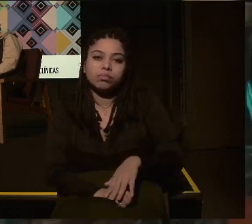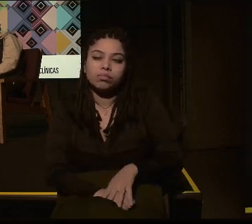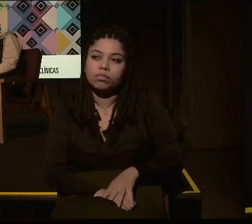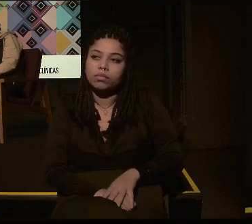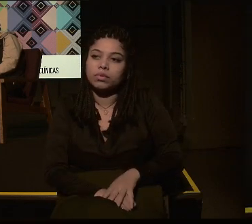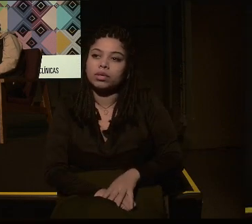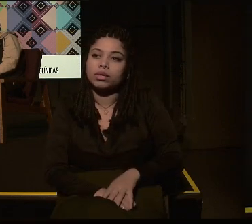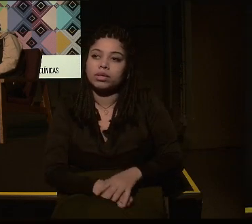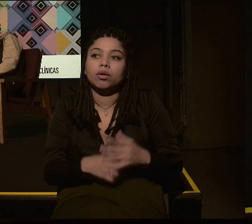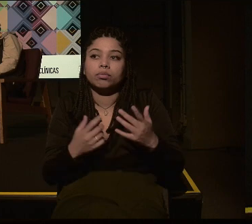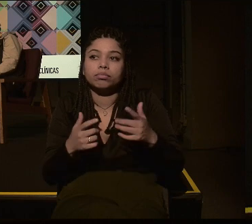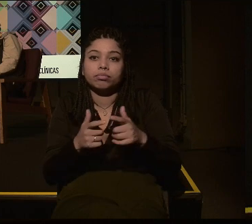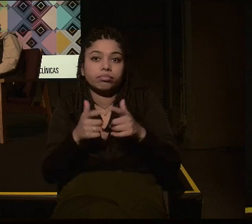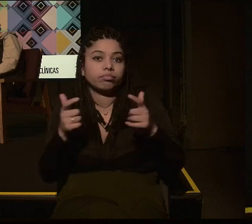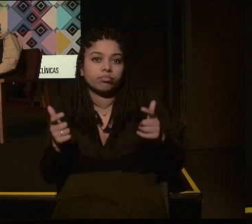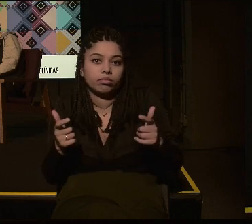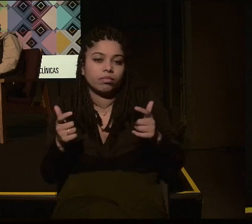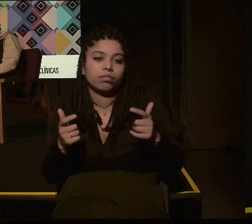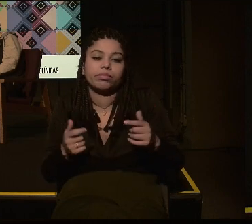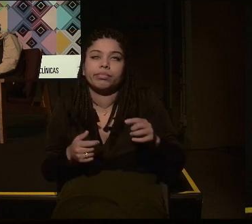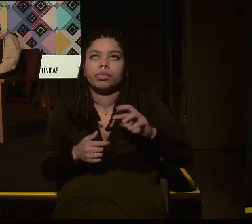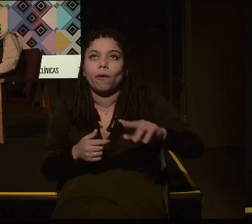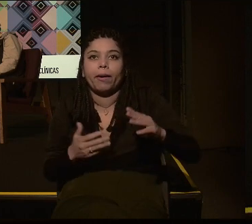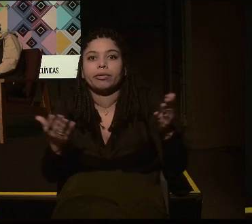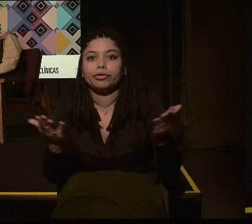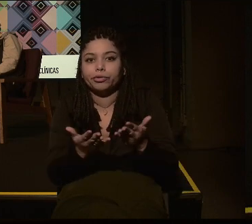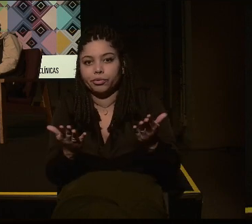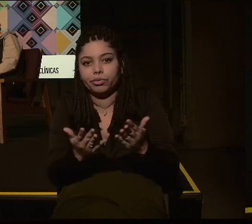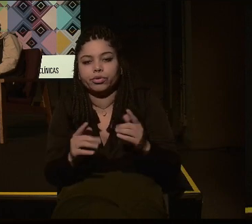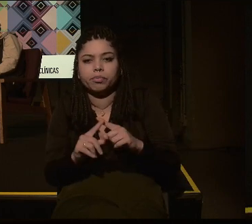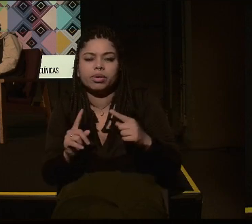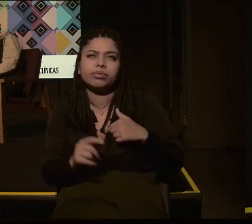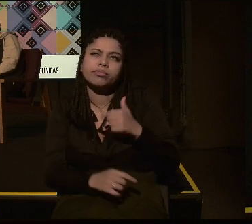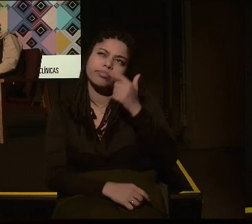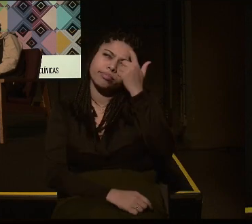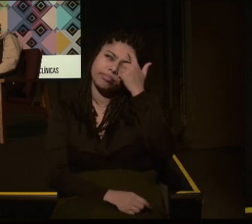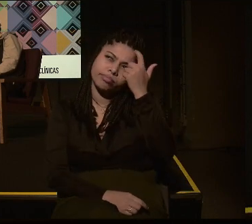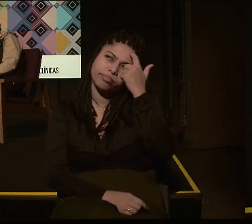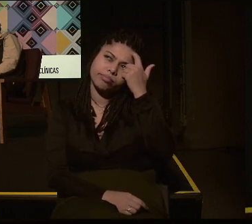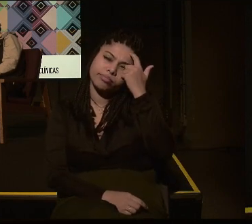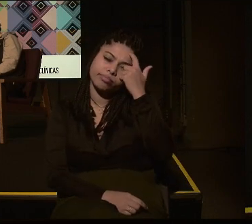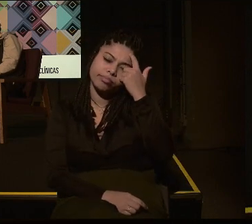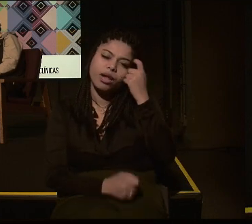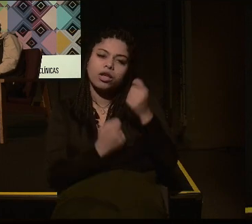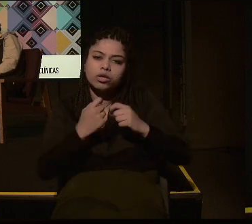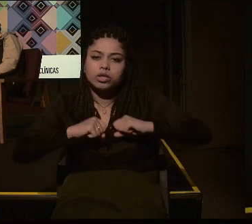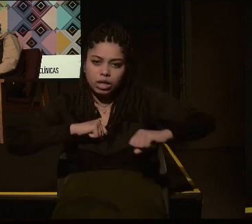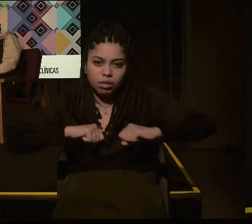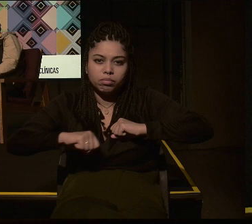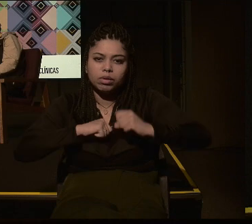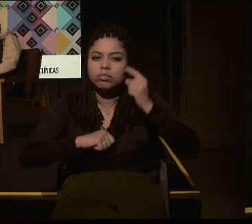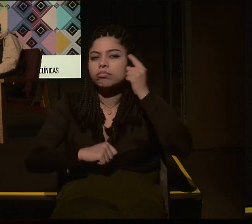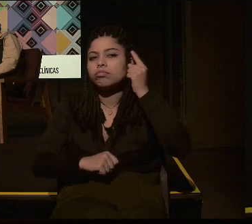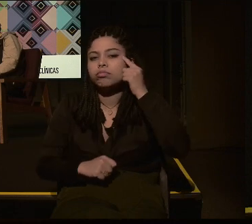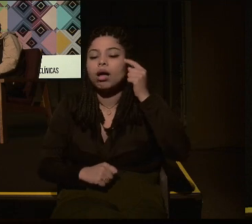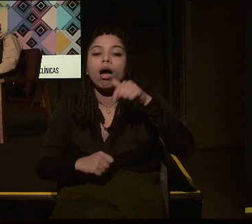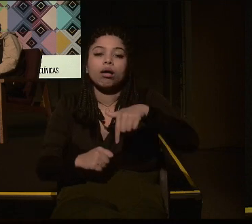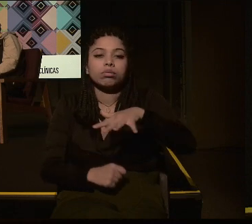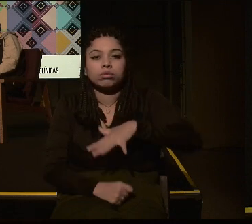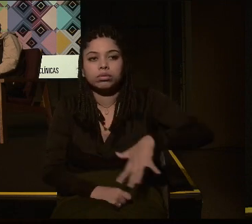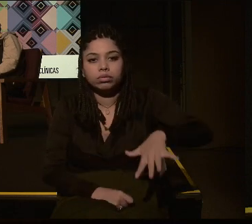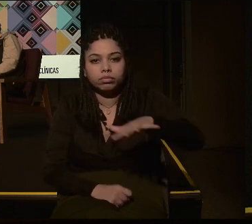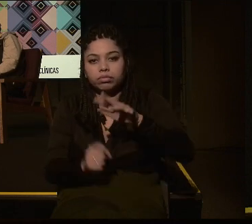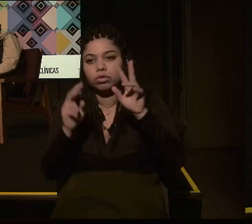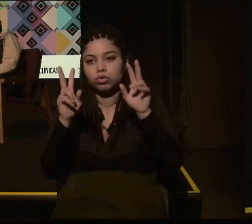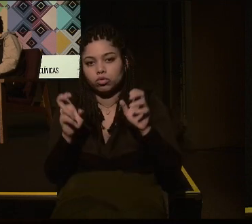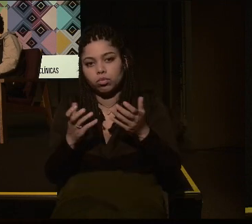essência, em grande maioria, né? Acho que não de hoje, mas é o que eu fico pensando, às vezes, quando a gente vem debater aqui nesses espaços, assim,